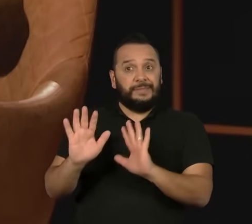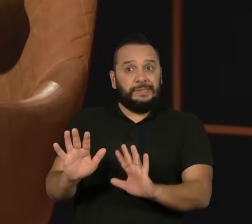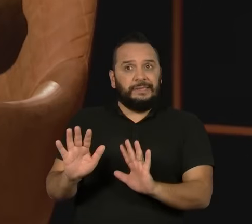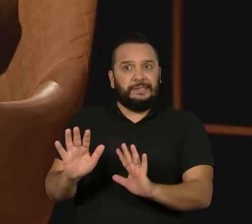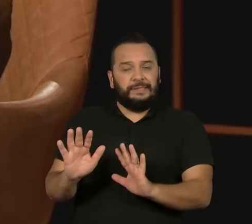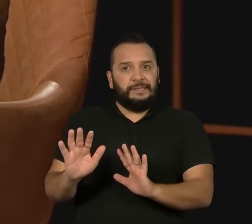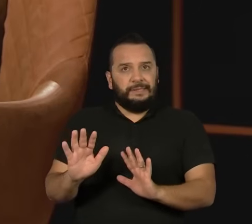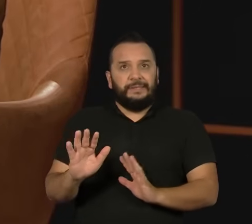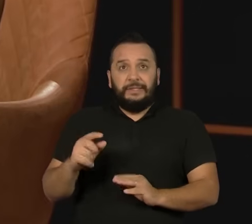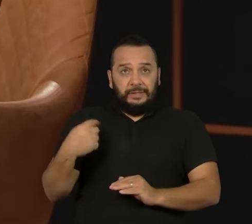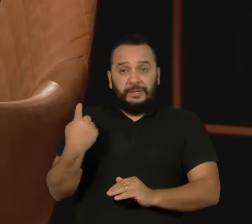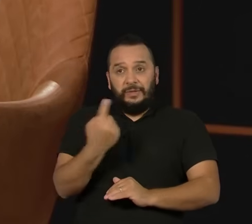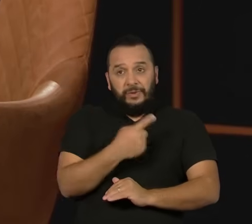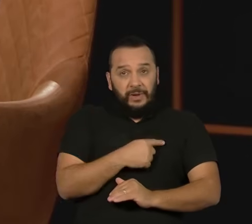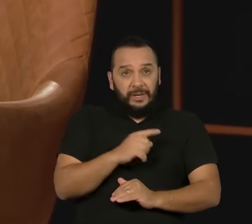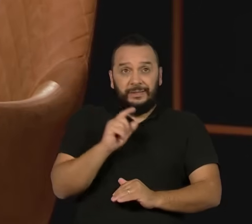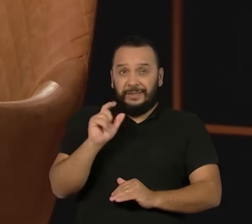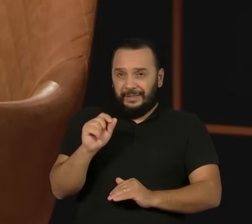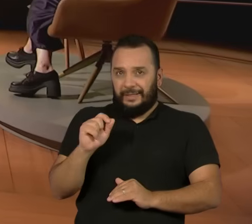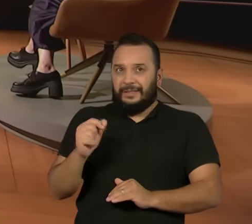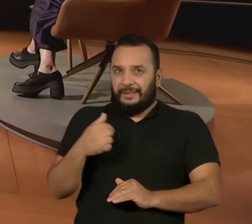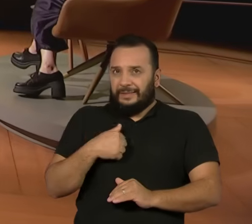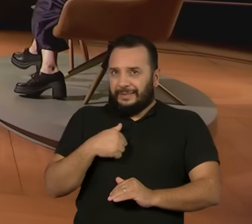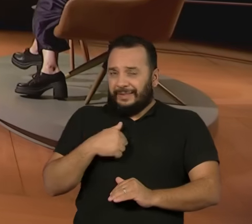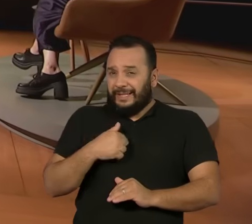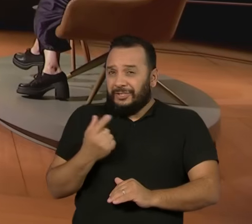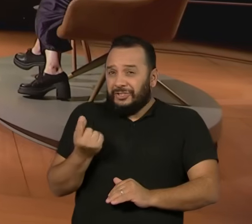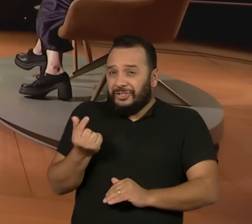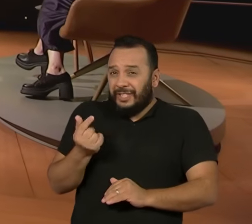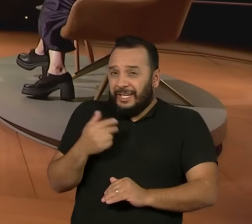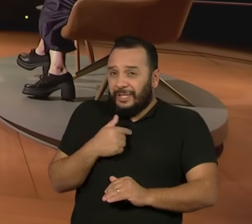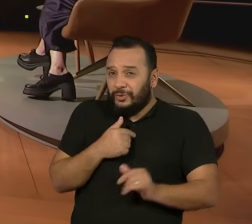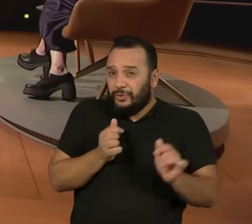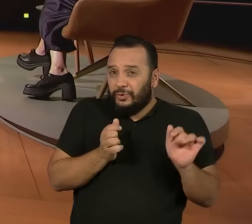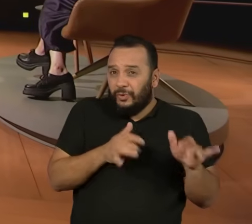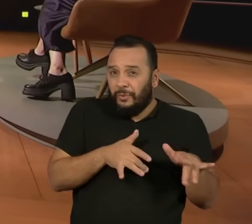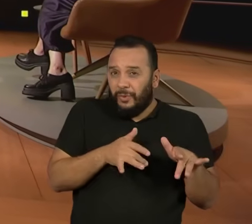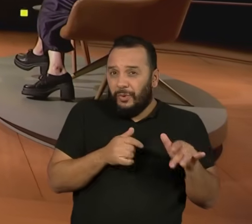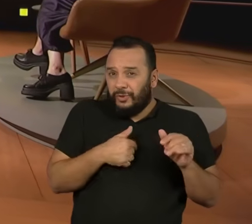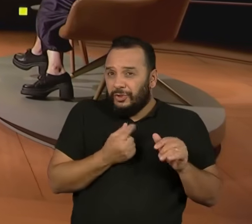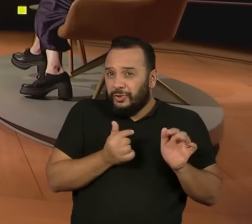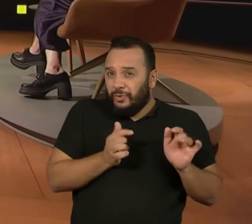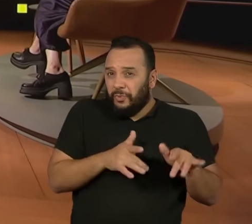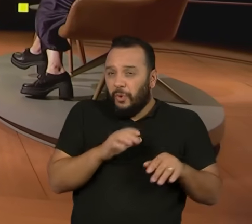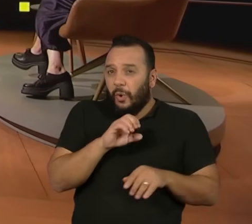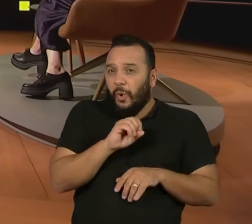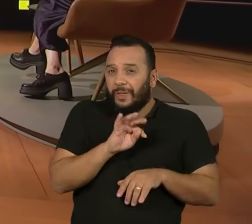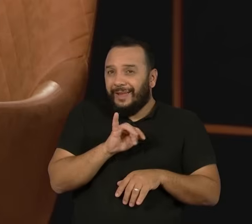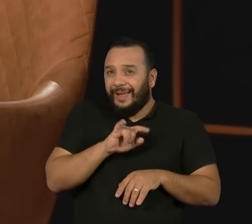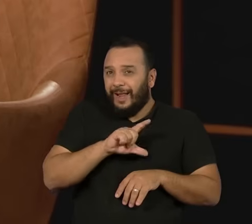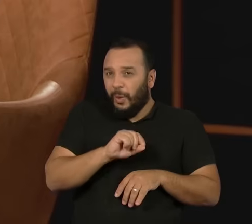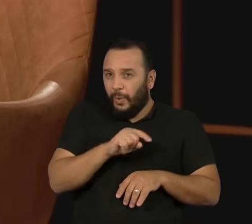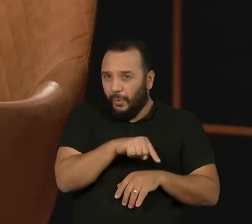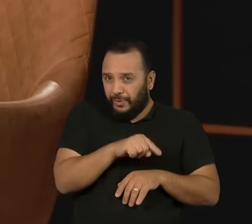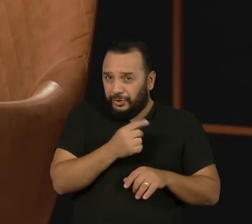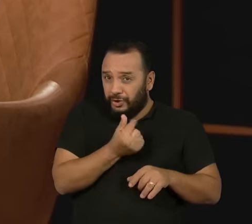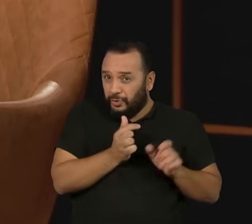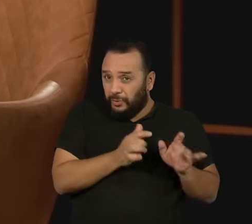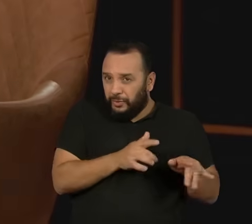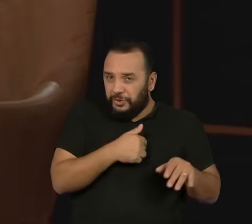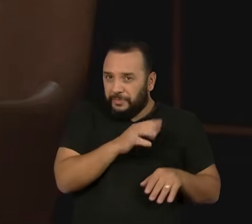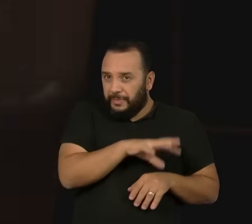fez com o resto do fundo de caixa do Otelo. A gente montou essa peça